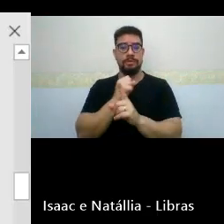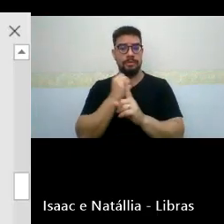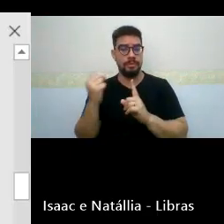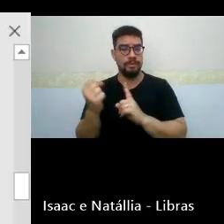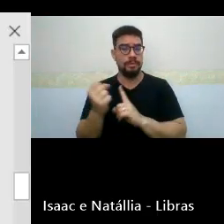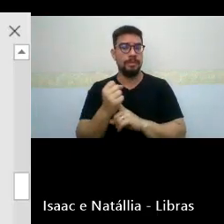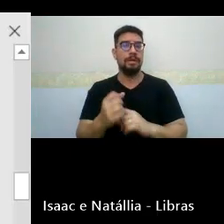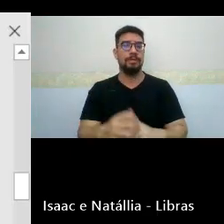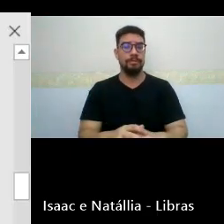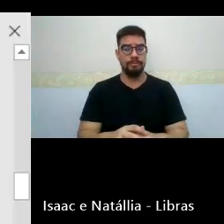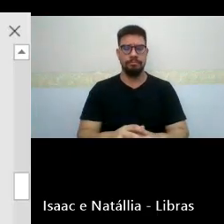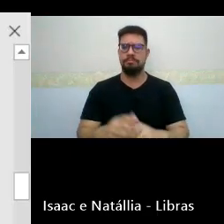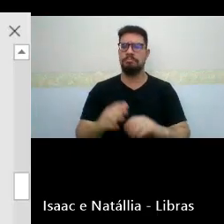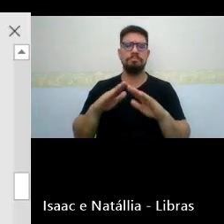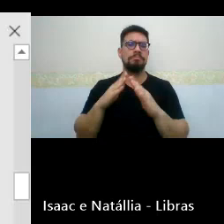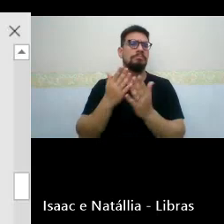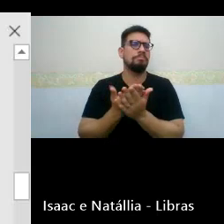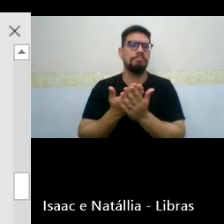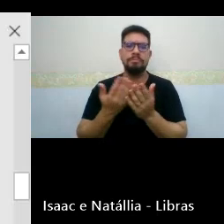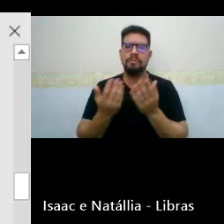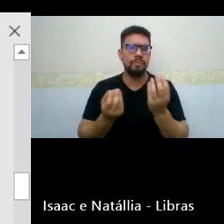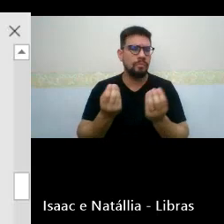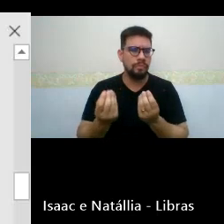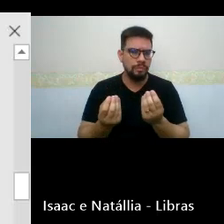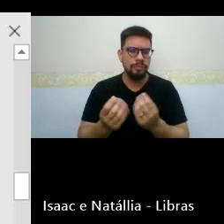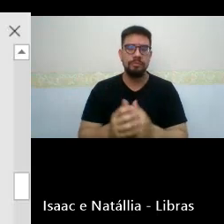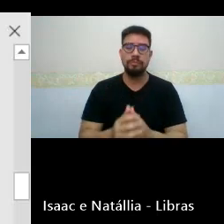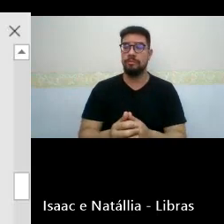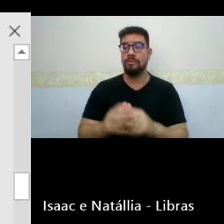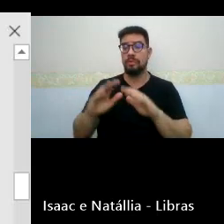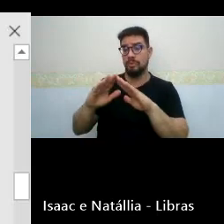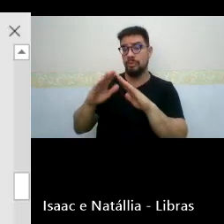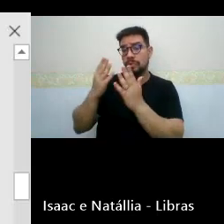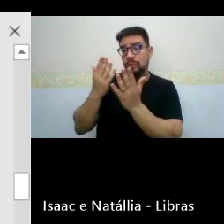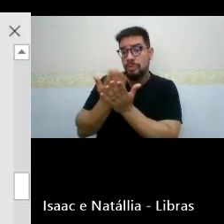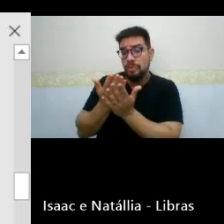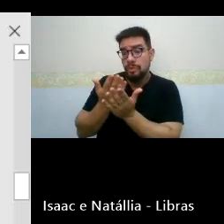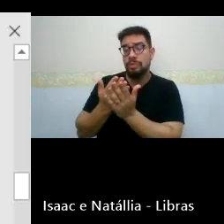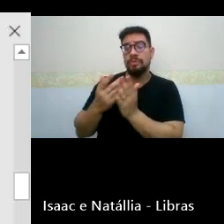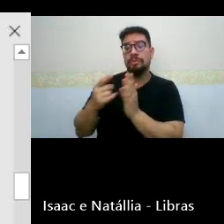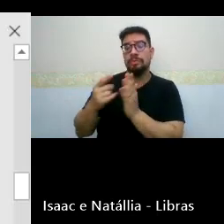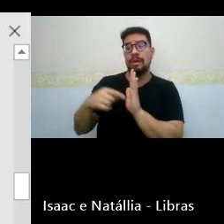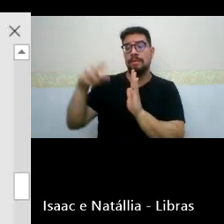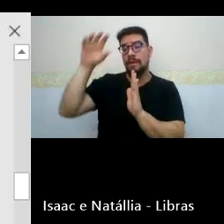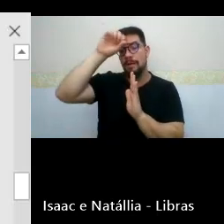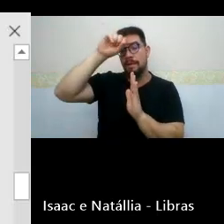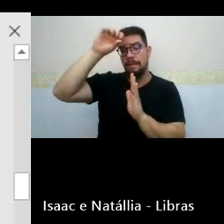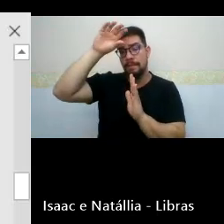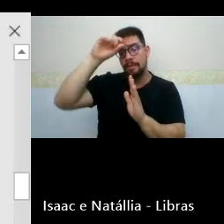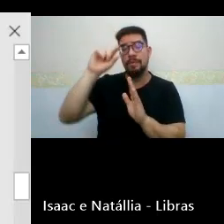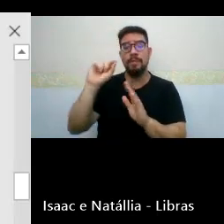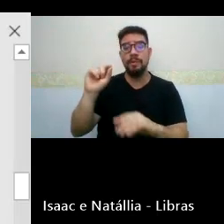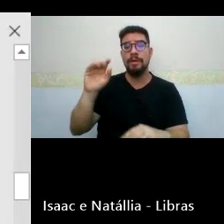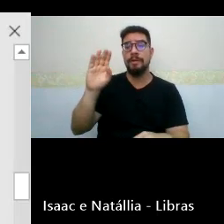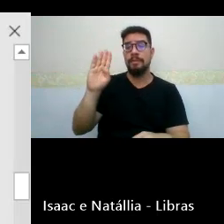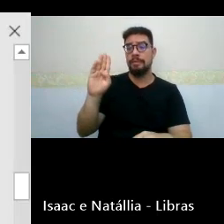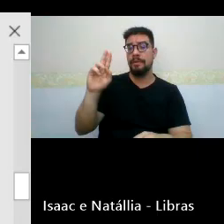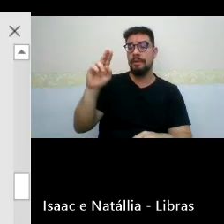na escola ela vai aprender o que a Base Nacional Comum Curricular